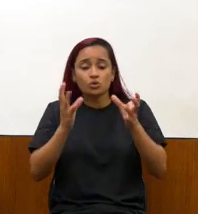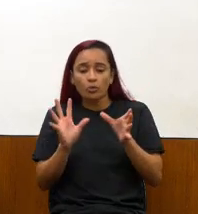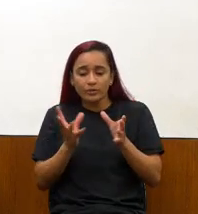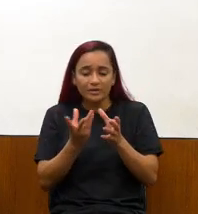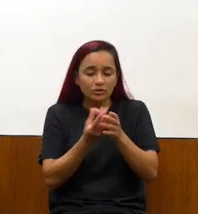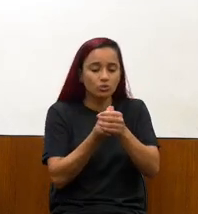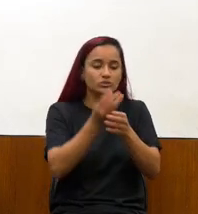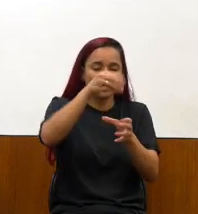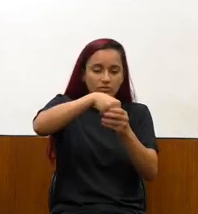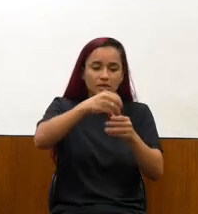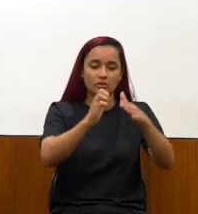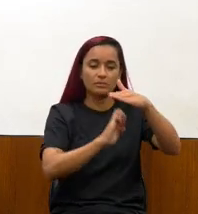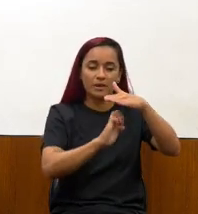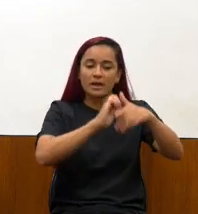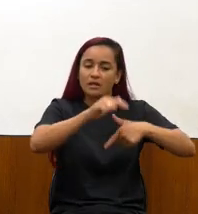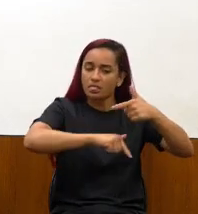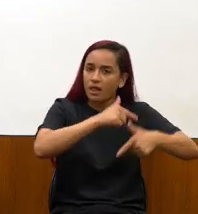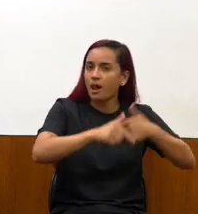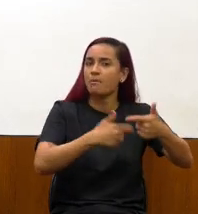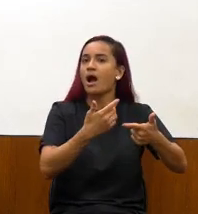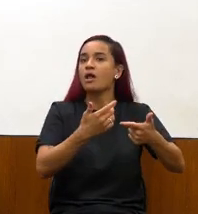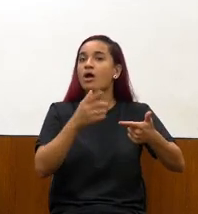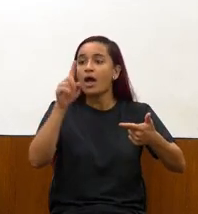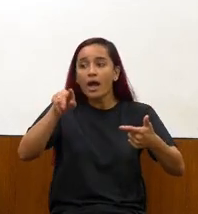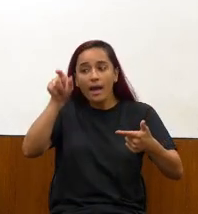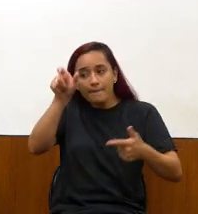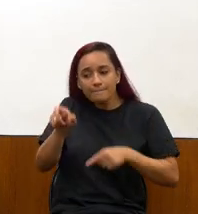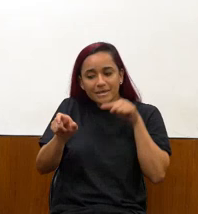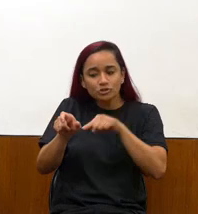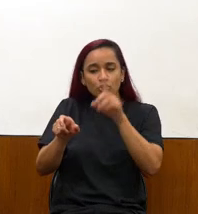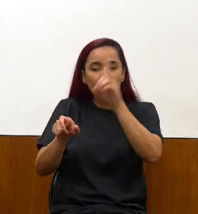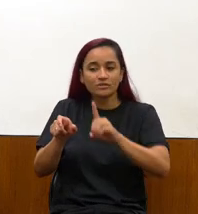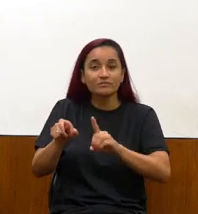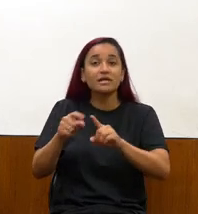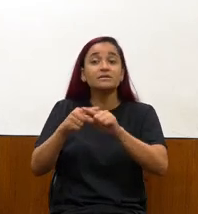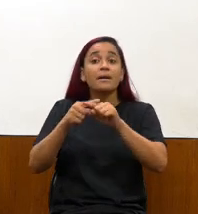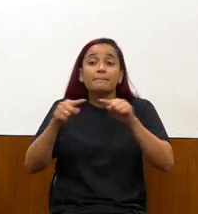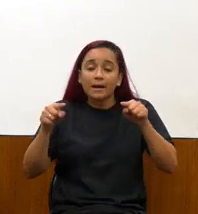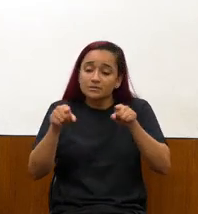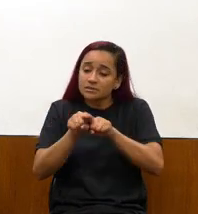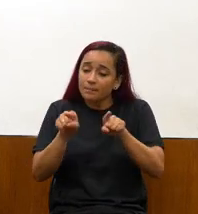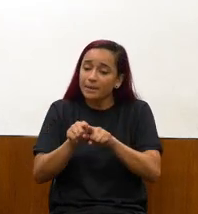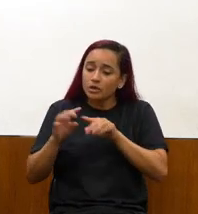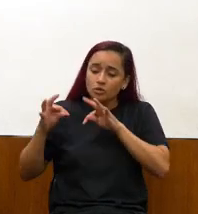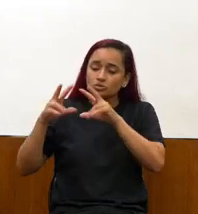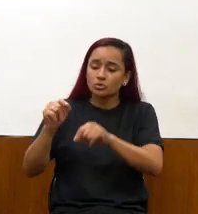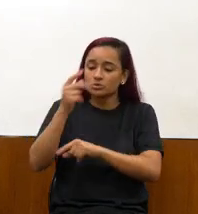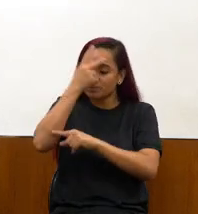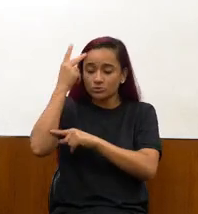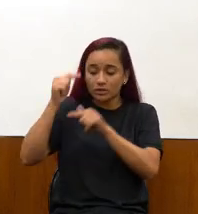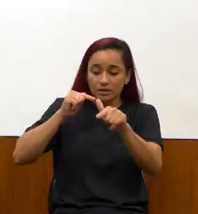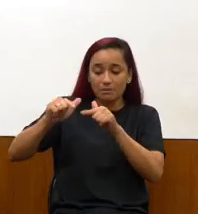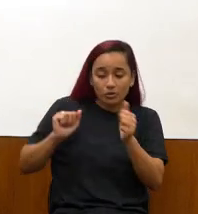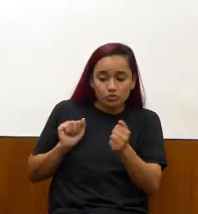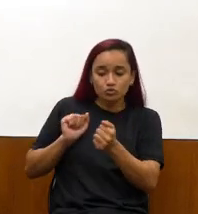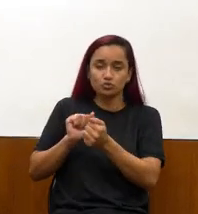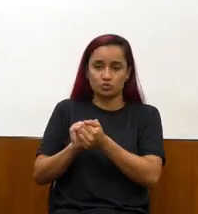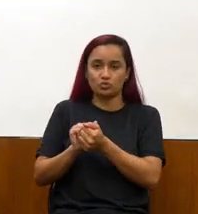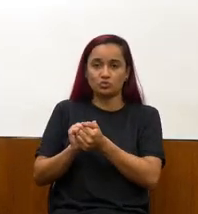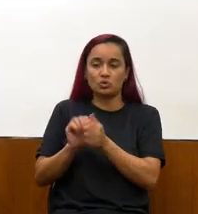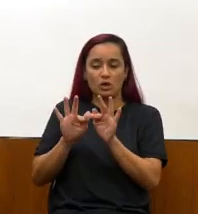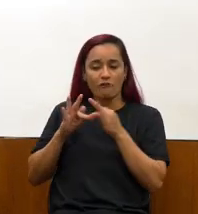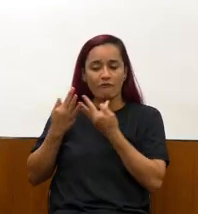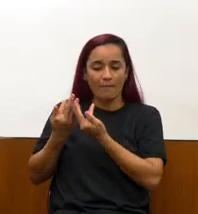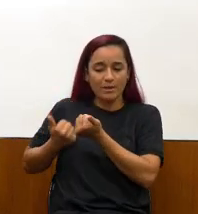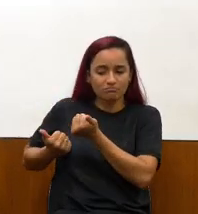com deficiência, mas ainda todos os colaboradores que estão trabalhando junto com essas pessoas com deficiência. Então,